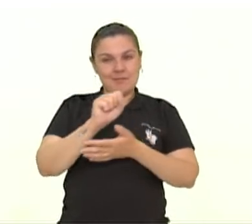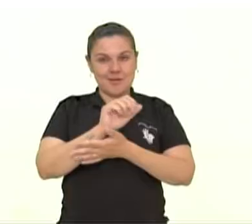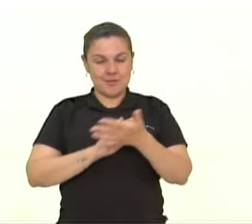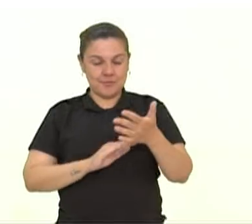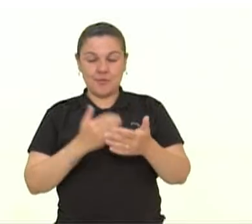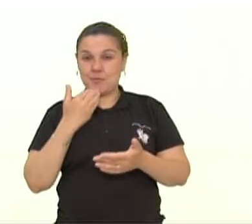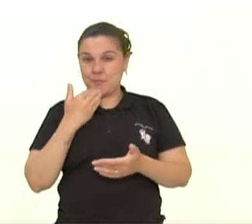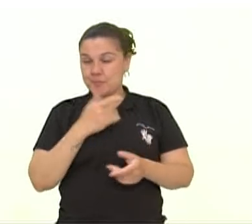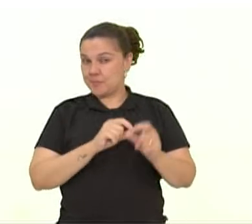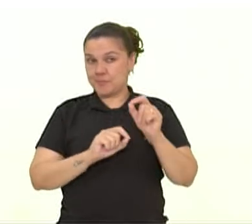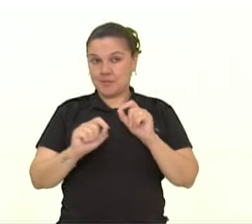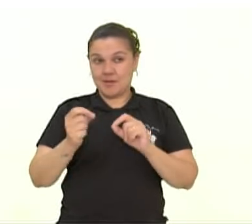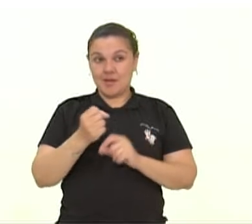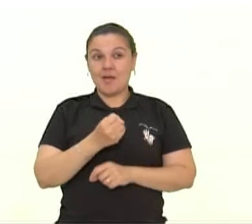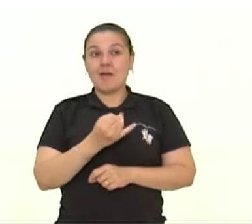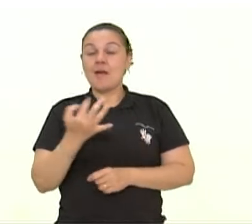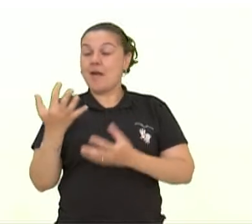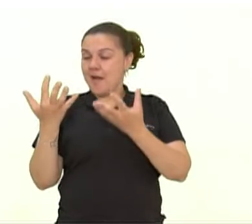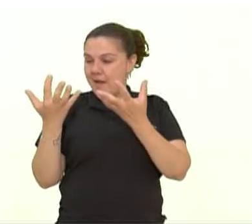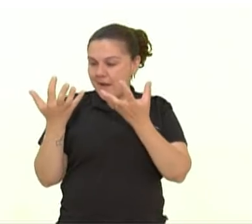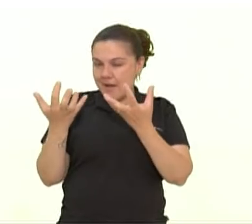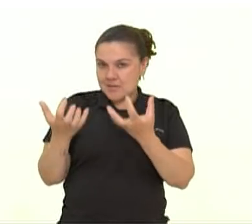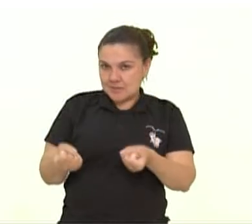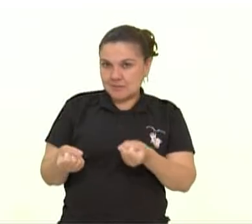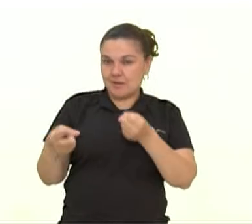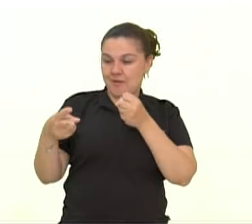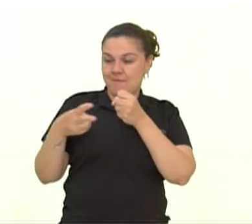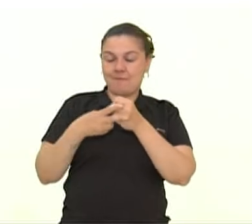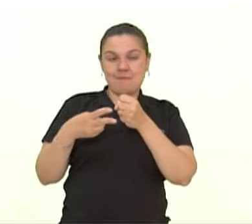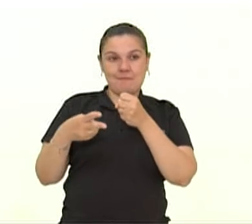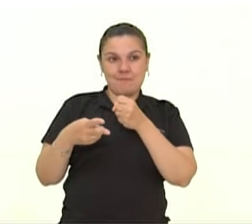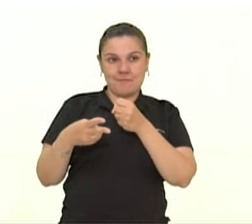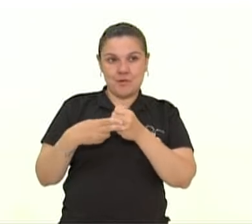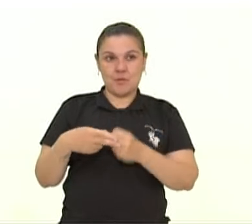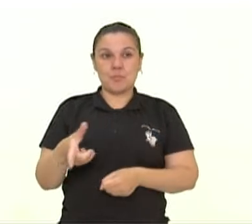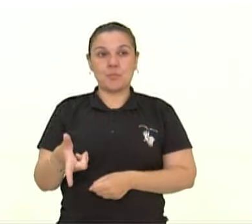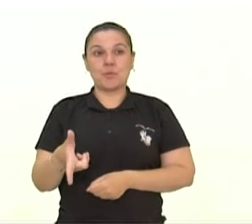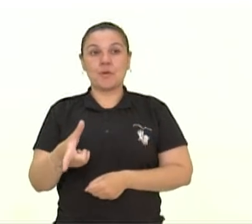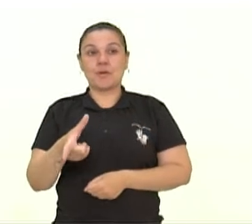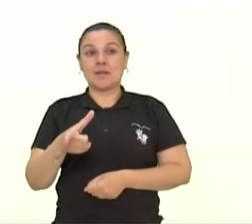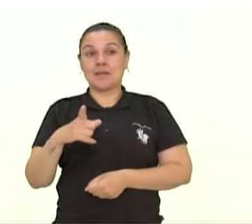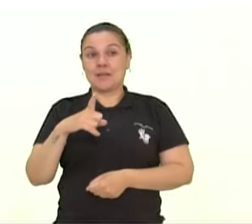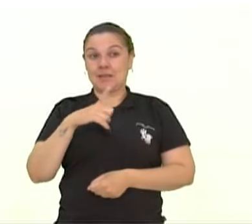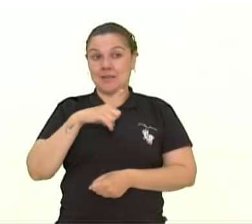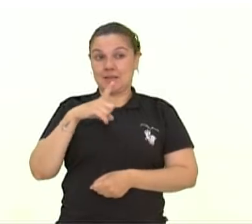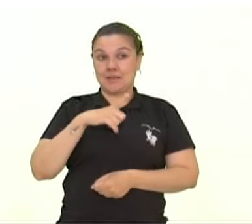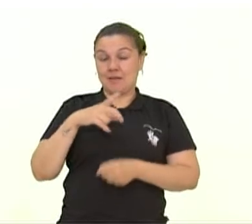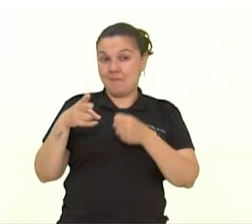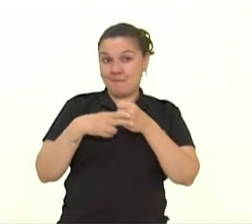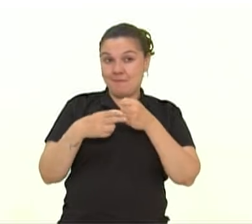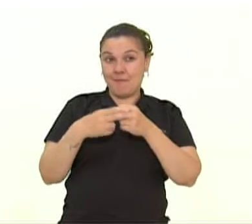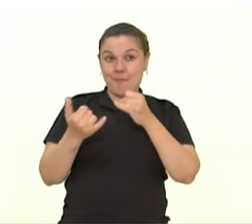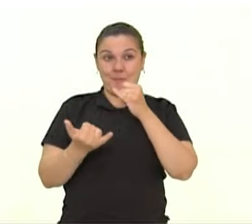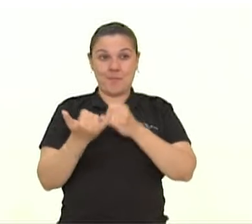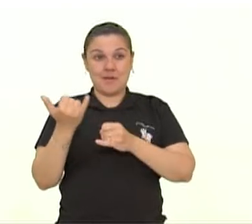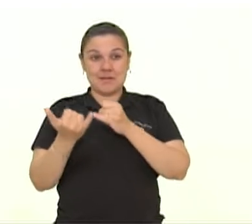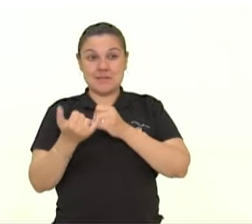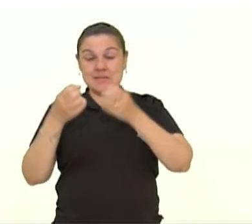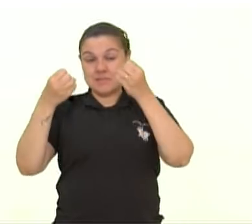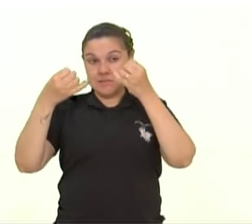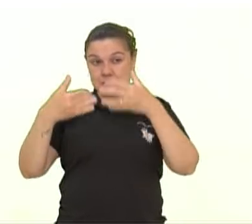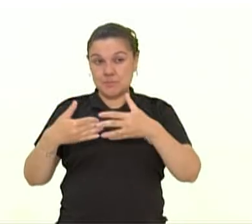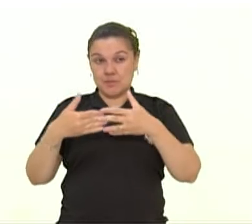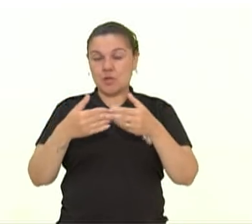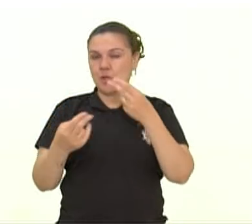o seguinte: ao considerar que os verbos deter e conter seguem as mesmas regras de conjugação do verbo ter, explique